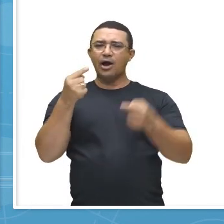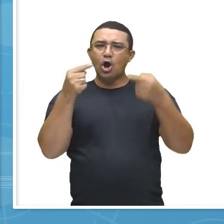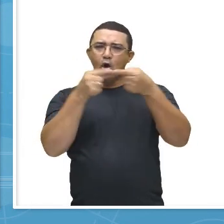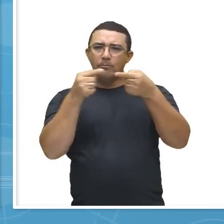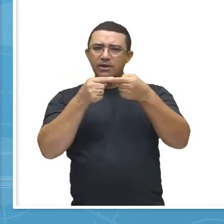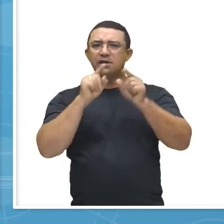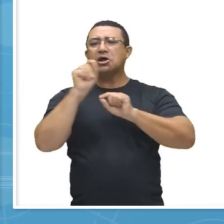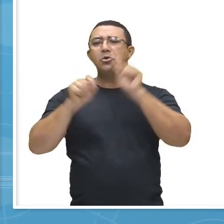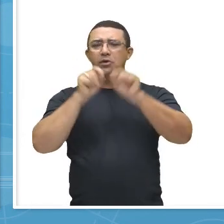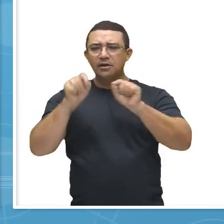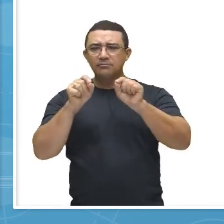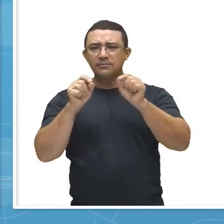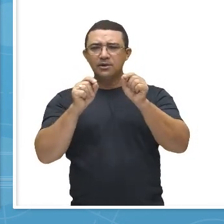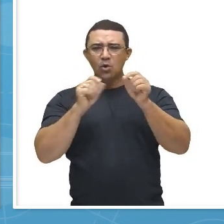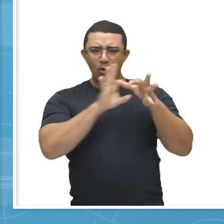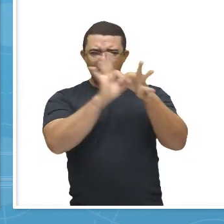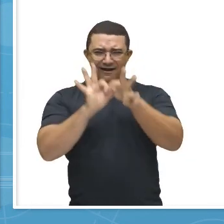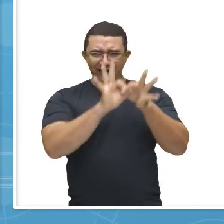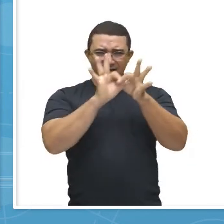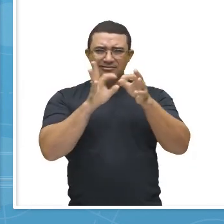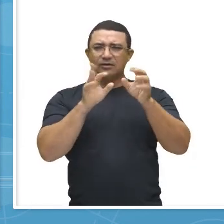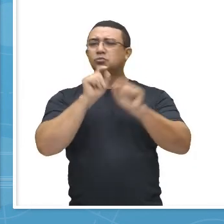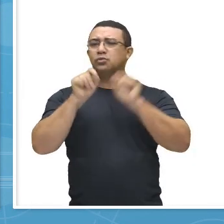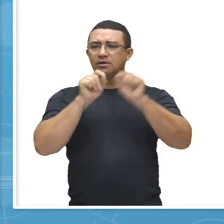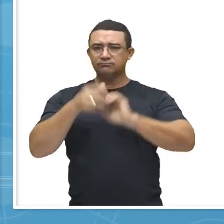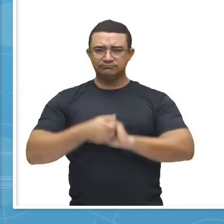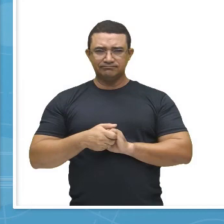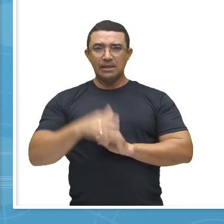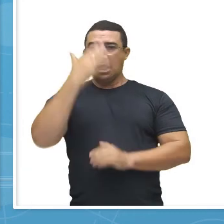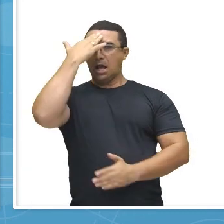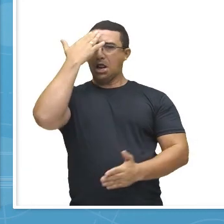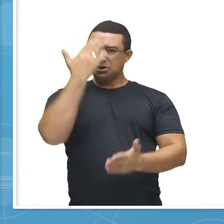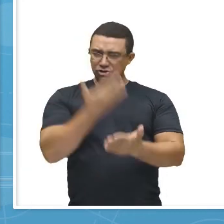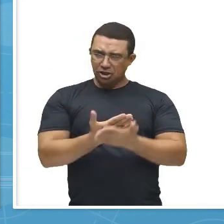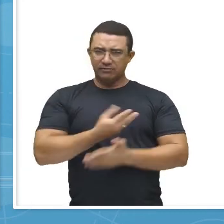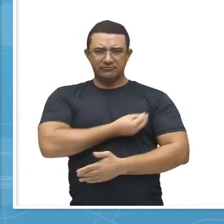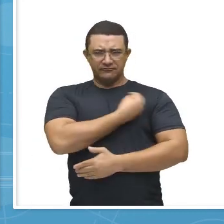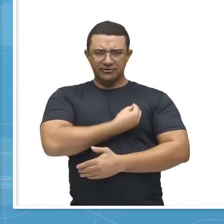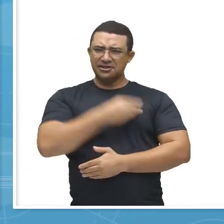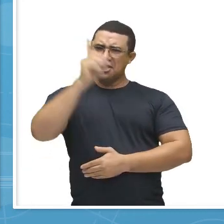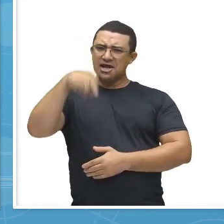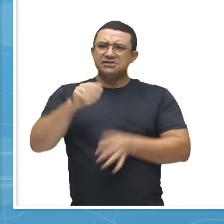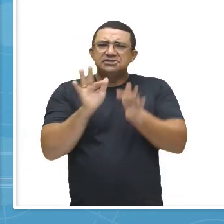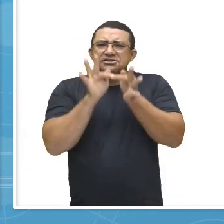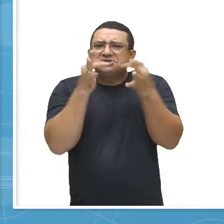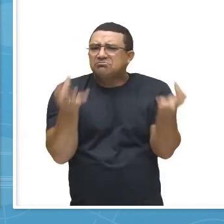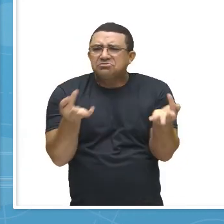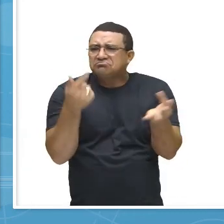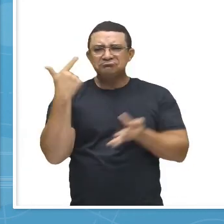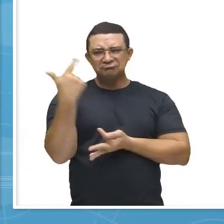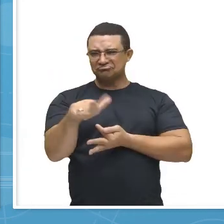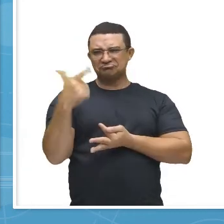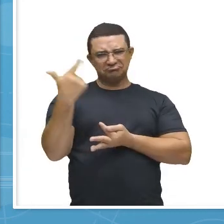à letra A. Acreditarmos que a vida simplesmente não tem